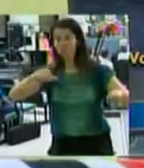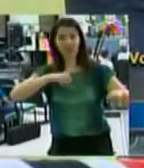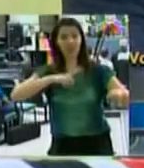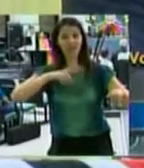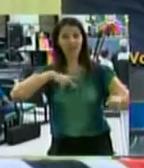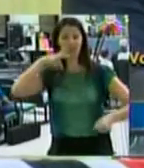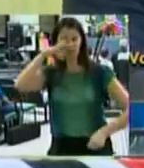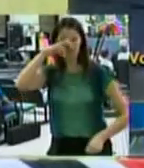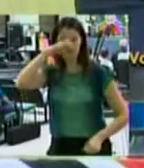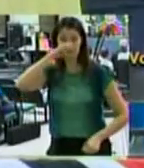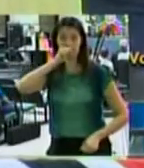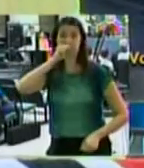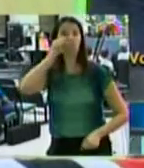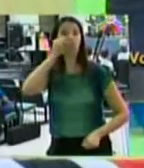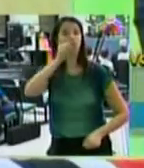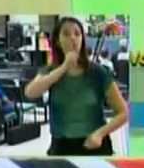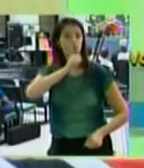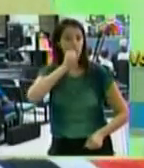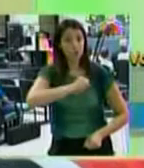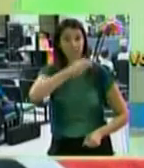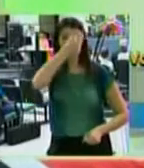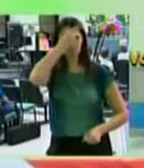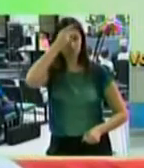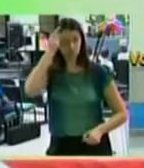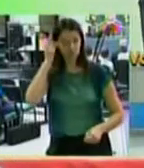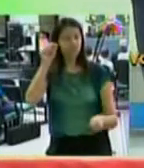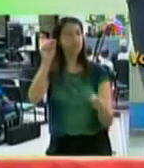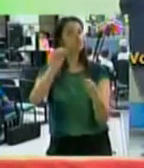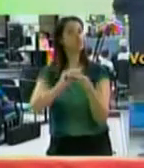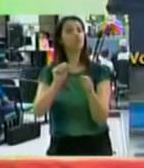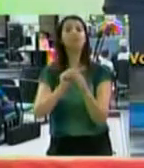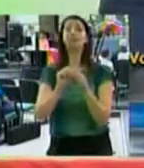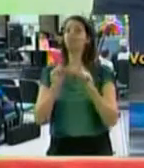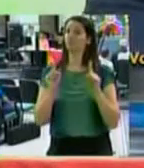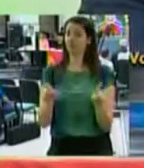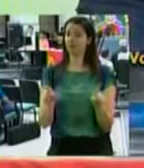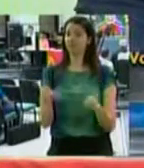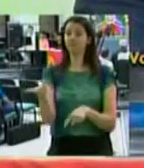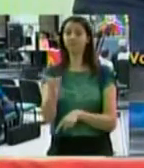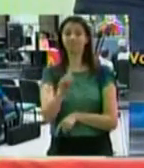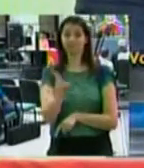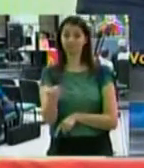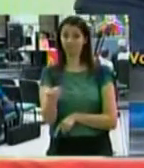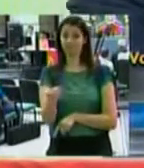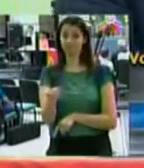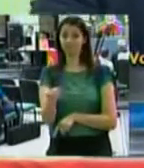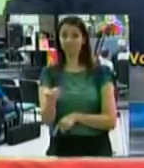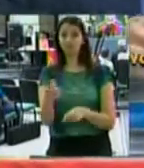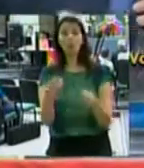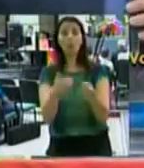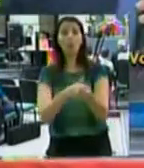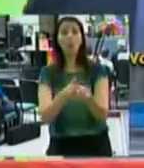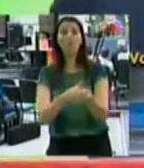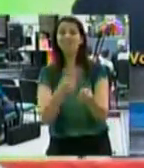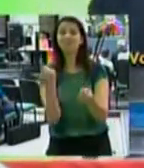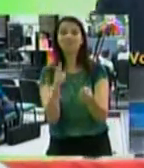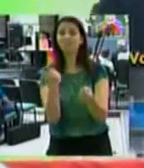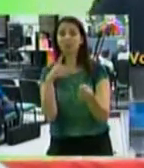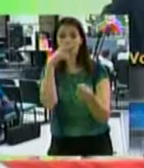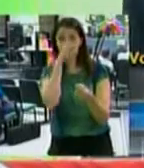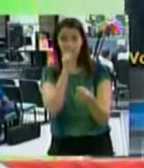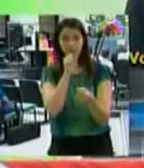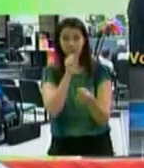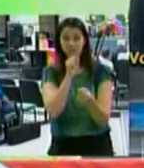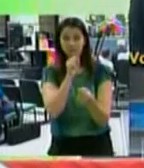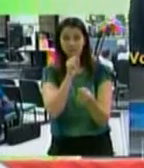na força daquele que faz, de maneira nenhuma. O segredo não está na força